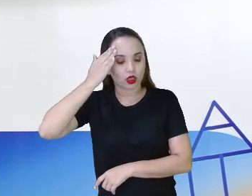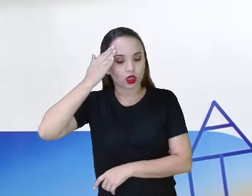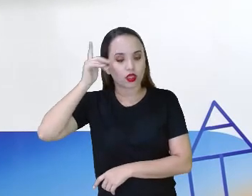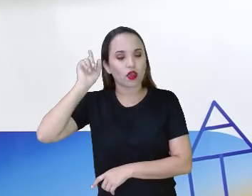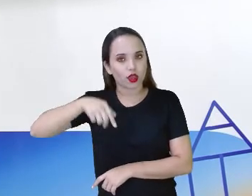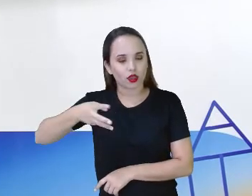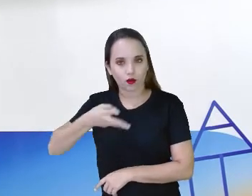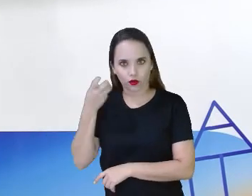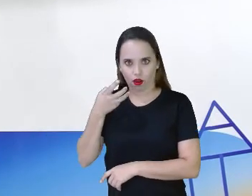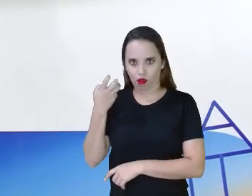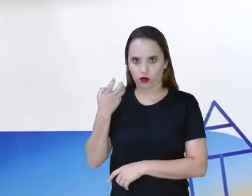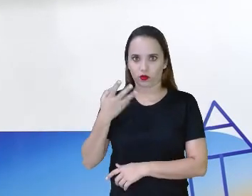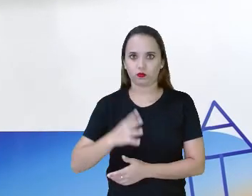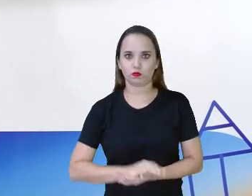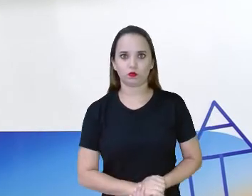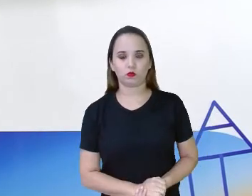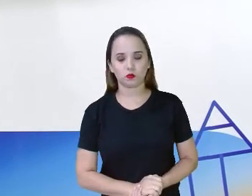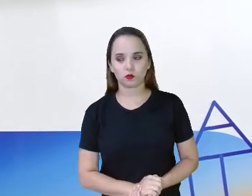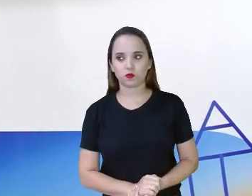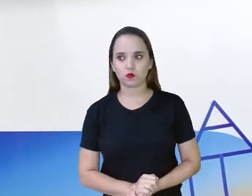um gato.